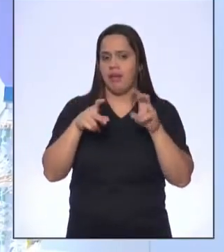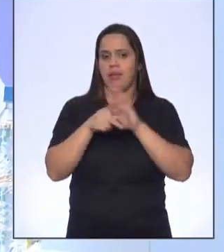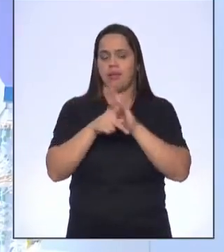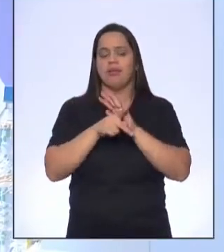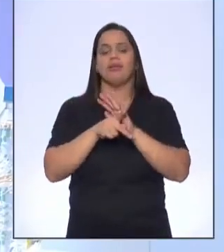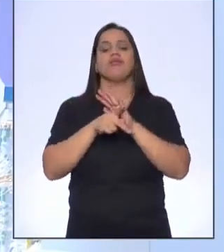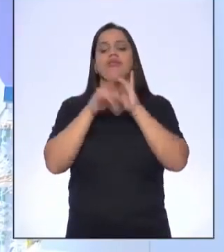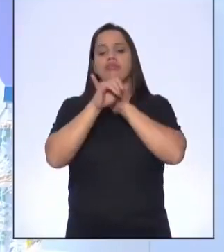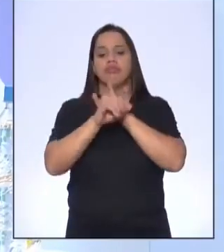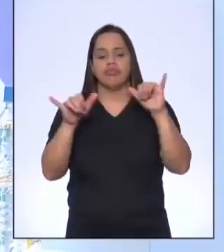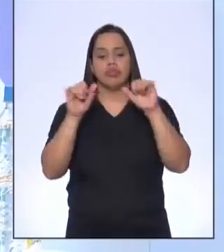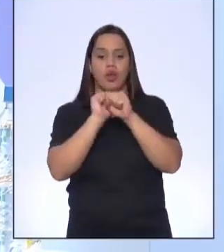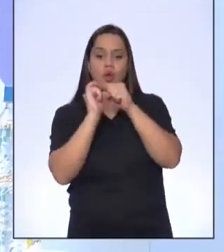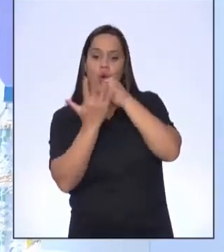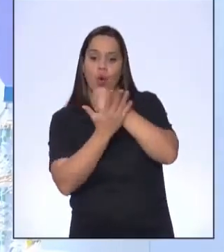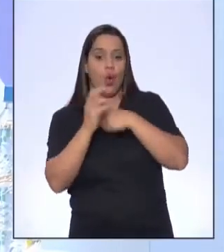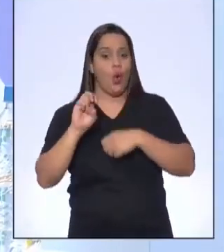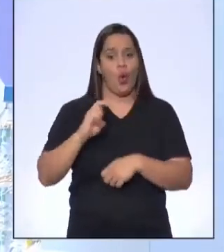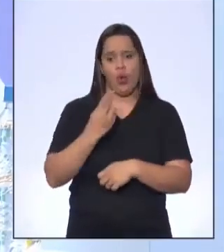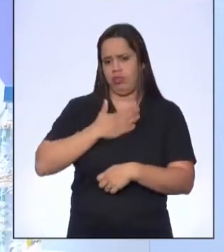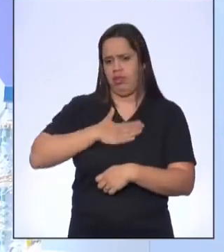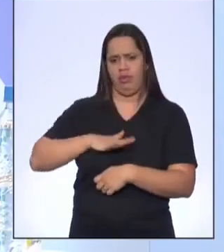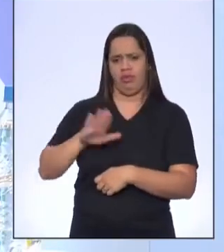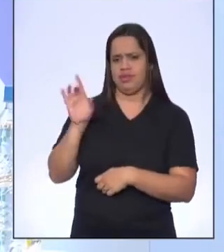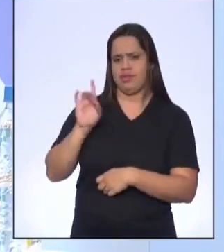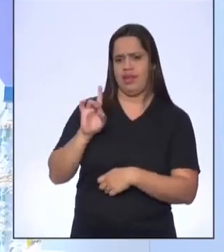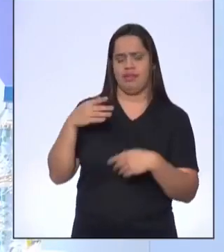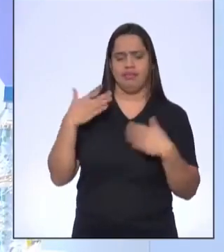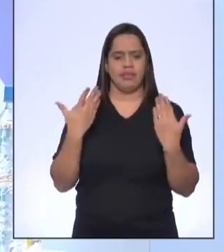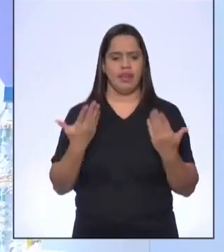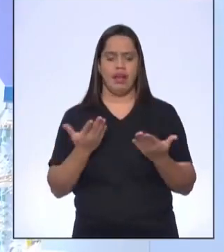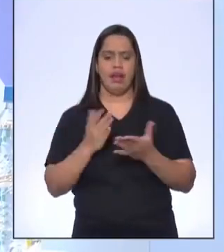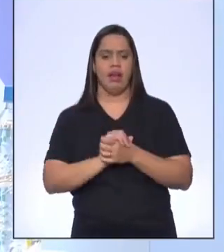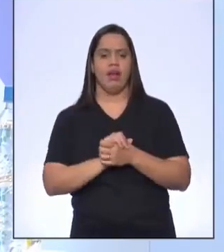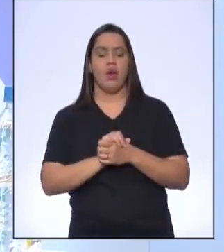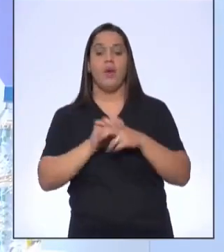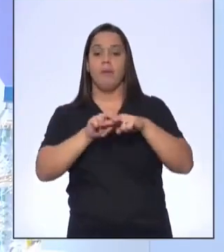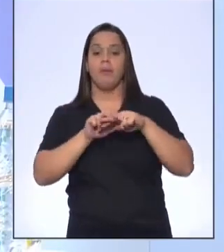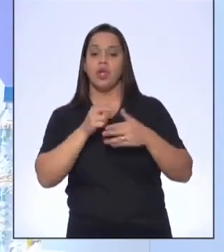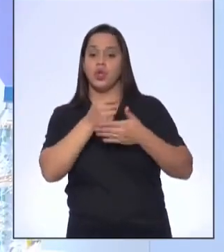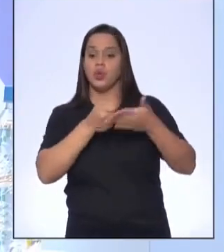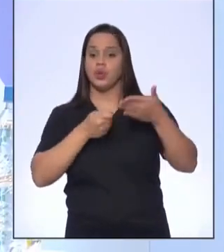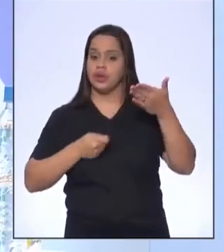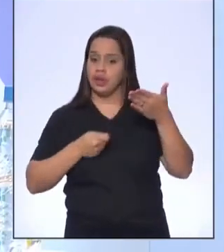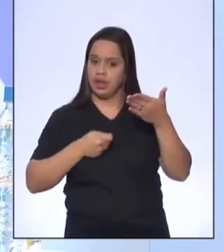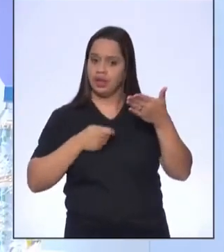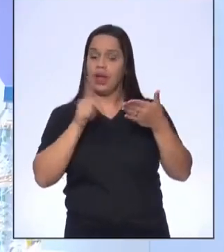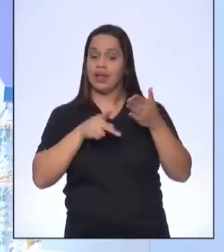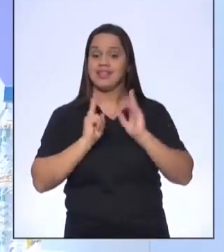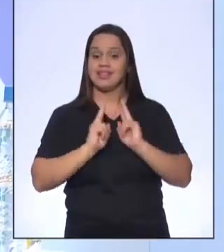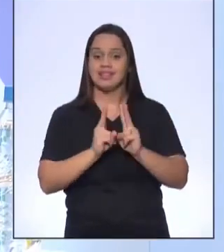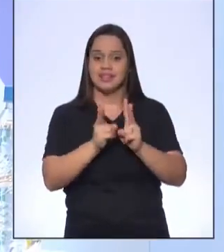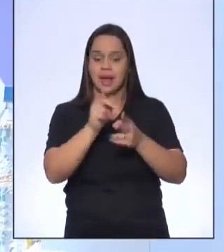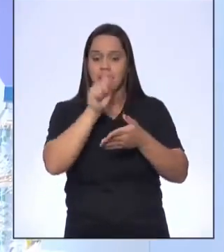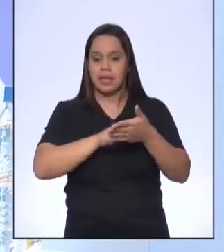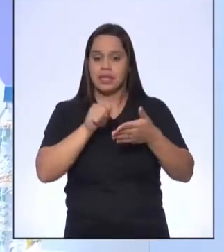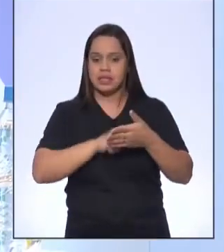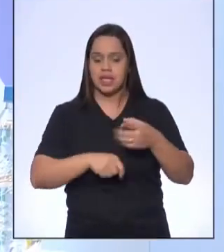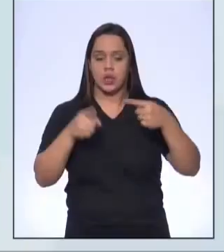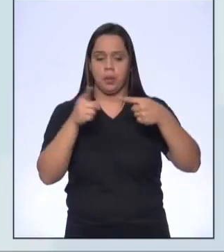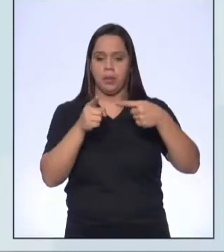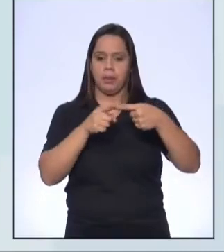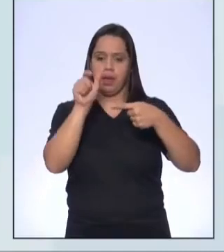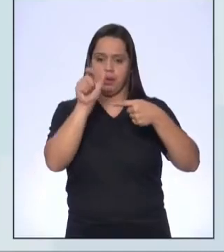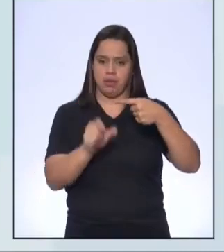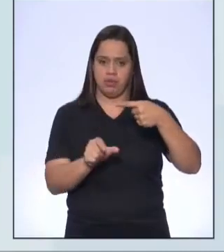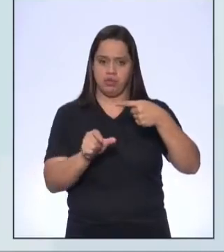lá. Ou não gostei. Então, e os textos, por isso que os textos são escritos em primeira pessoa. Exato. Na tela, de maneira